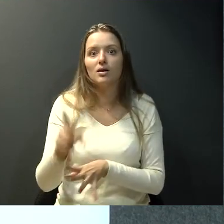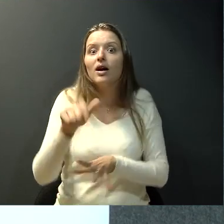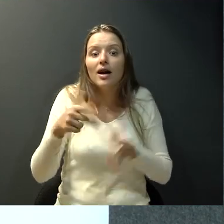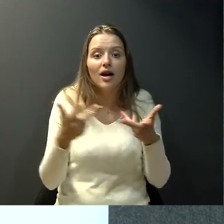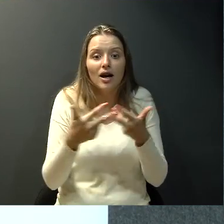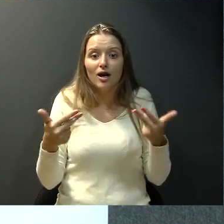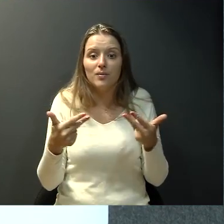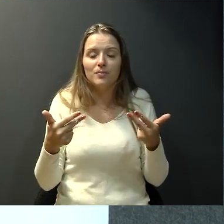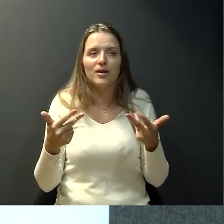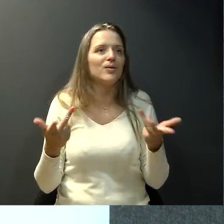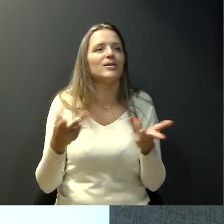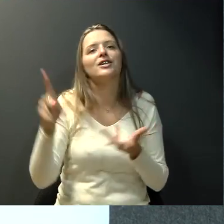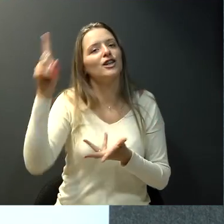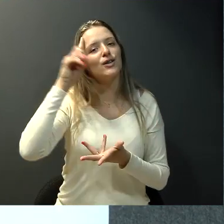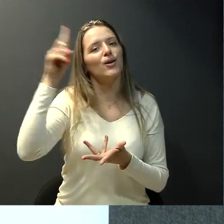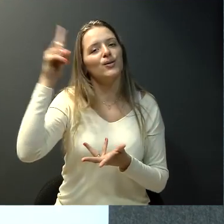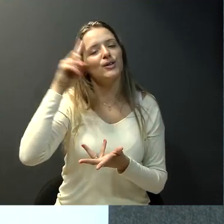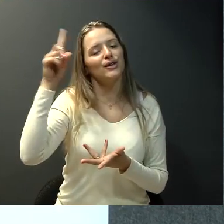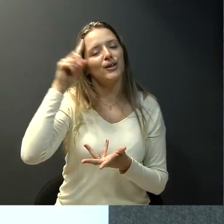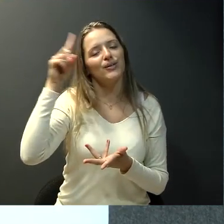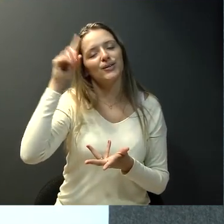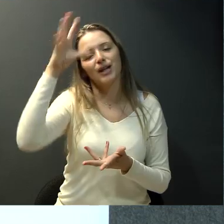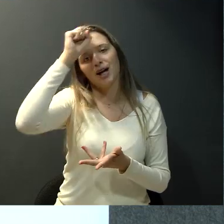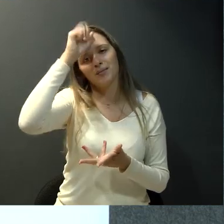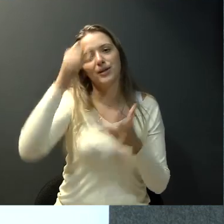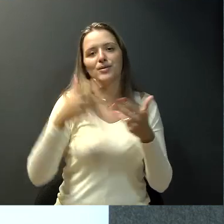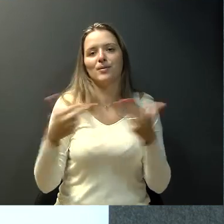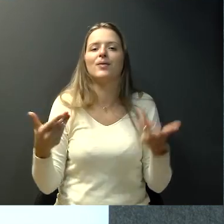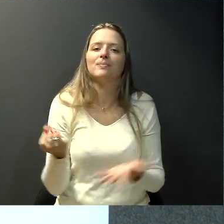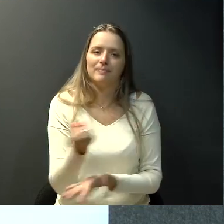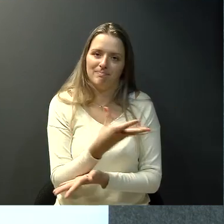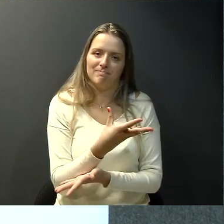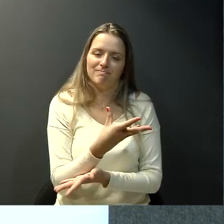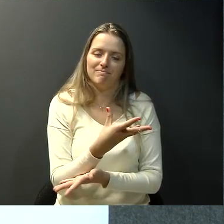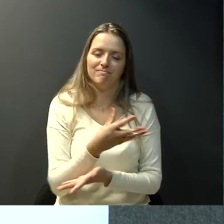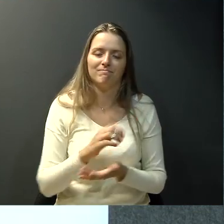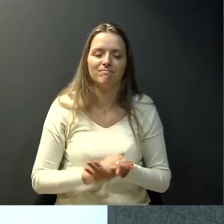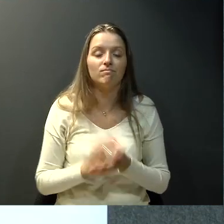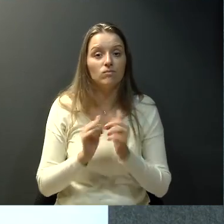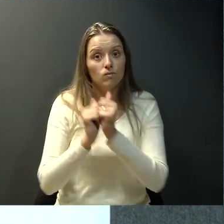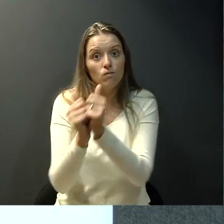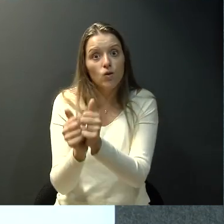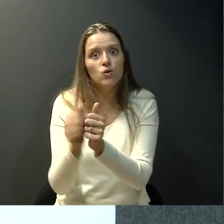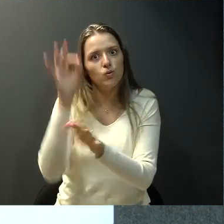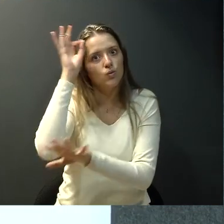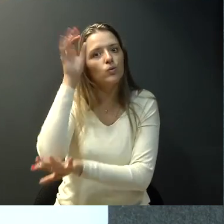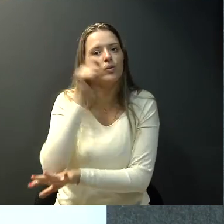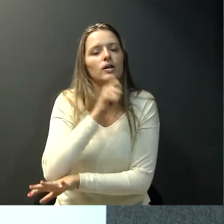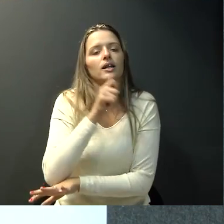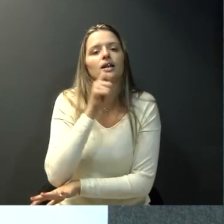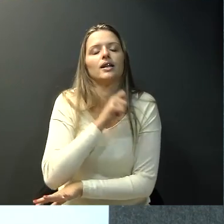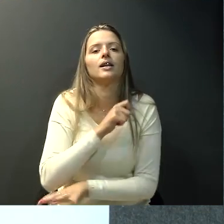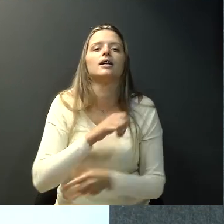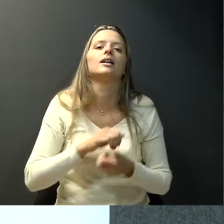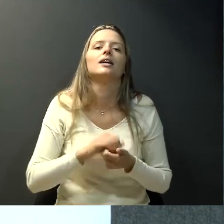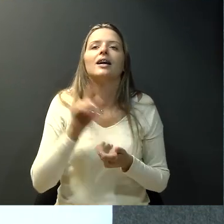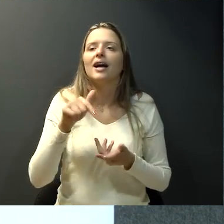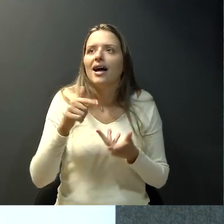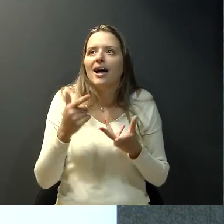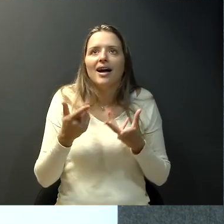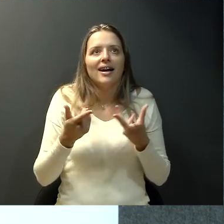assim, é uma coisa bem, que todo dia tu aprende uma coisa nova com eles, né? Então, para mim, assim, é